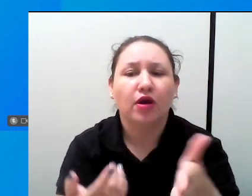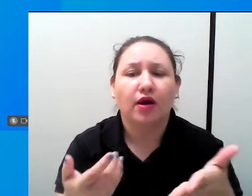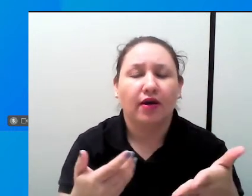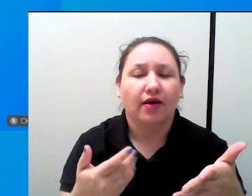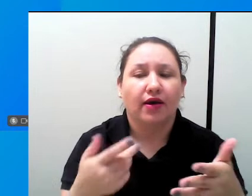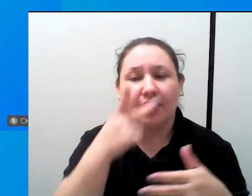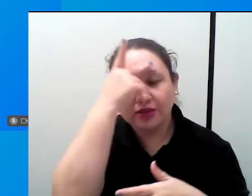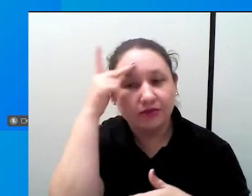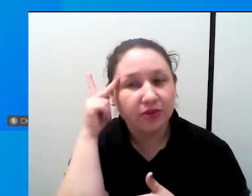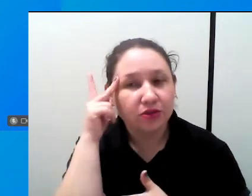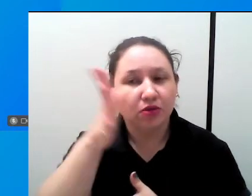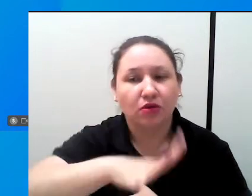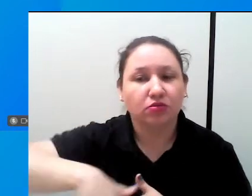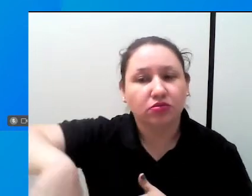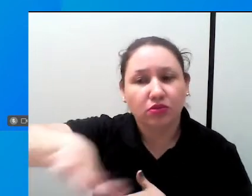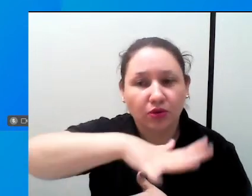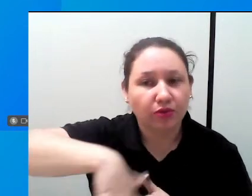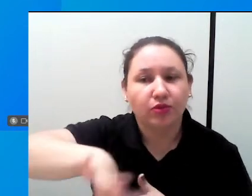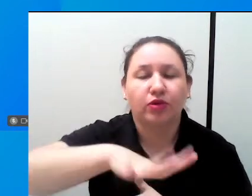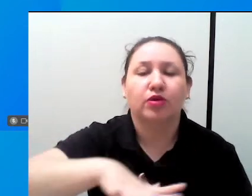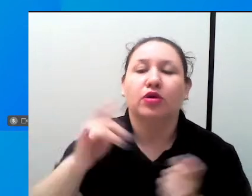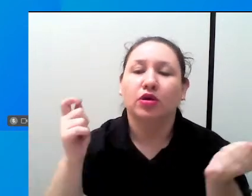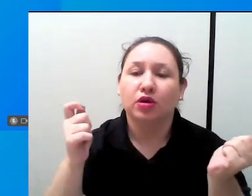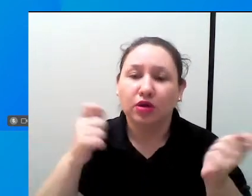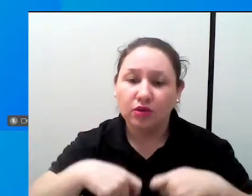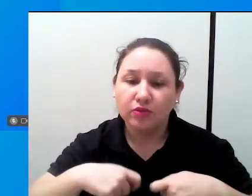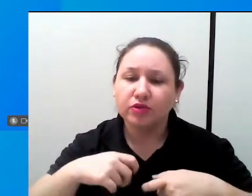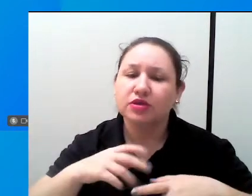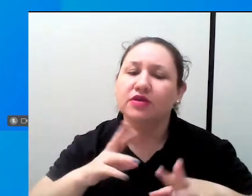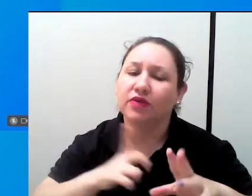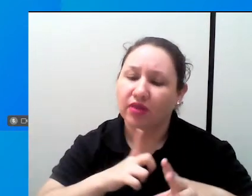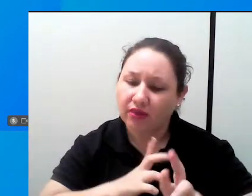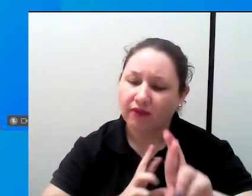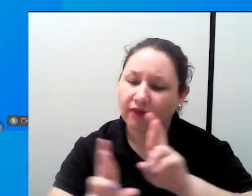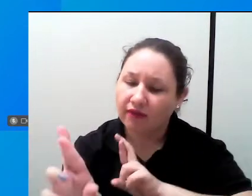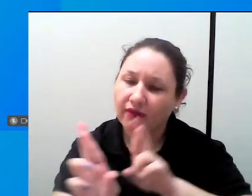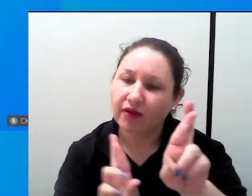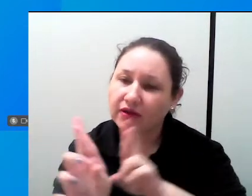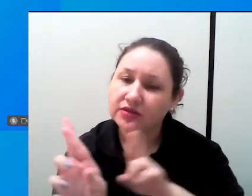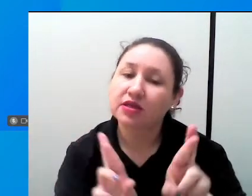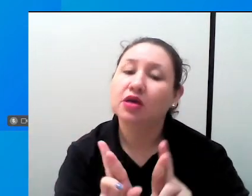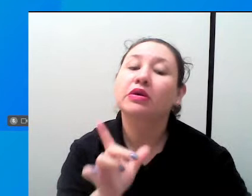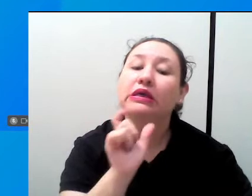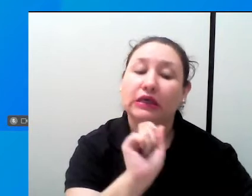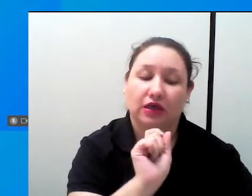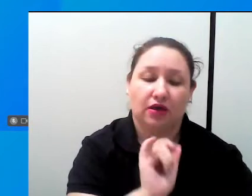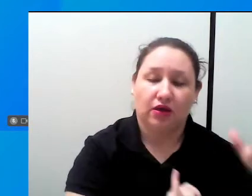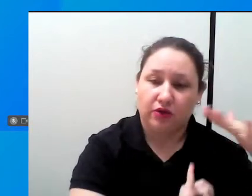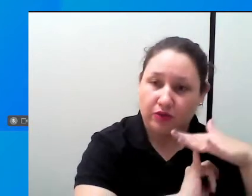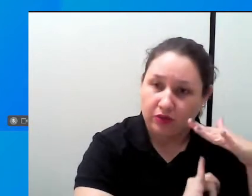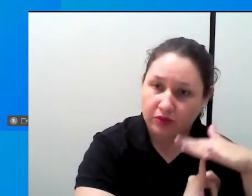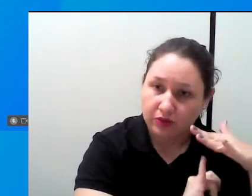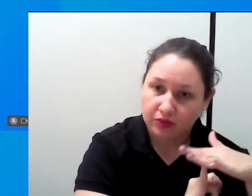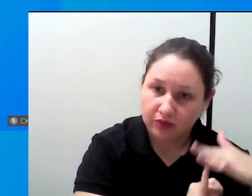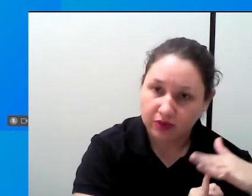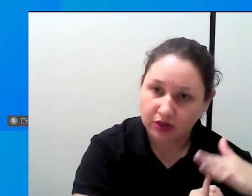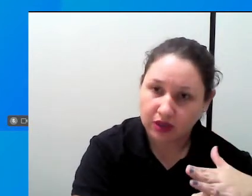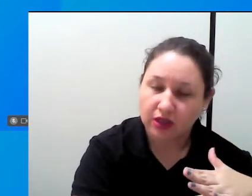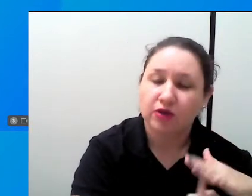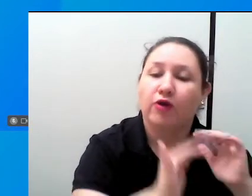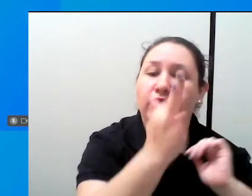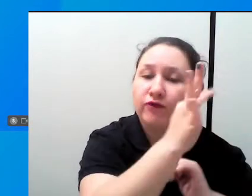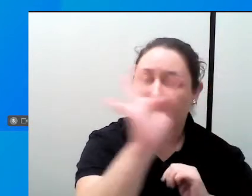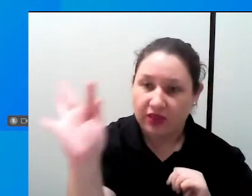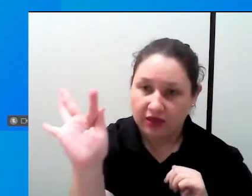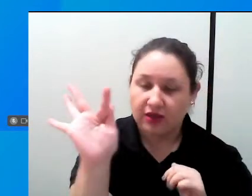e viabiliza a relação transformadora entre a rede federal de educação profissional científica e